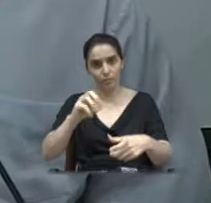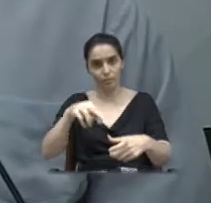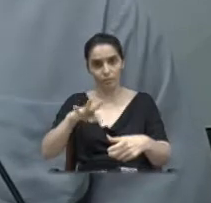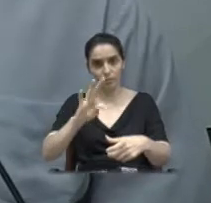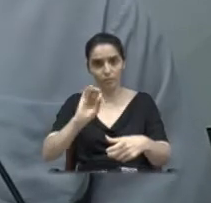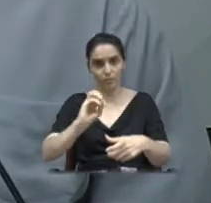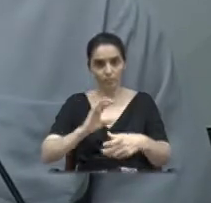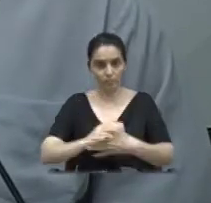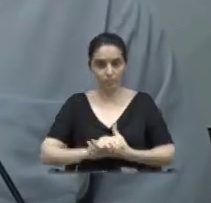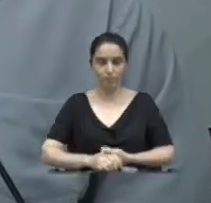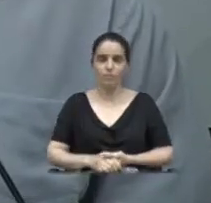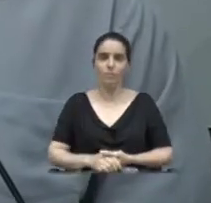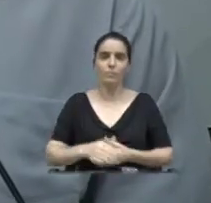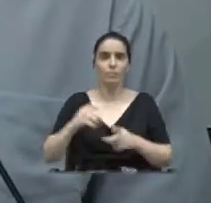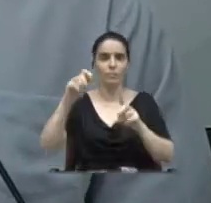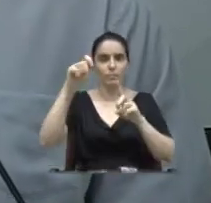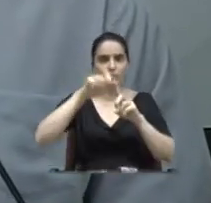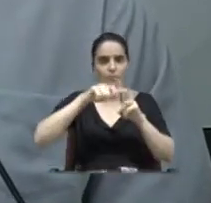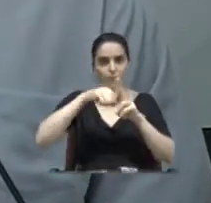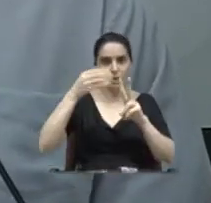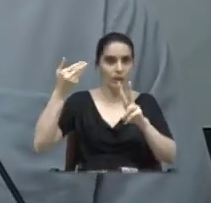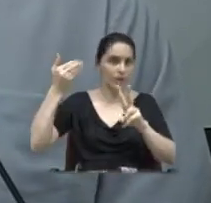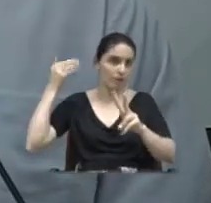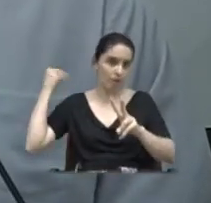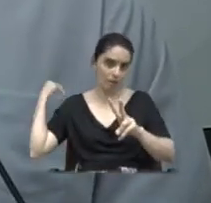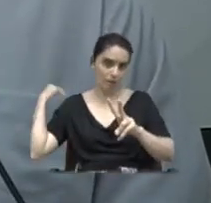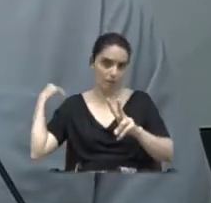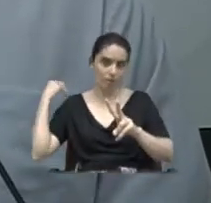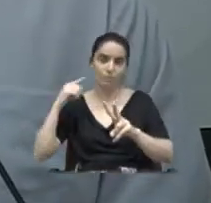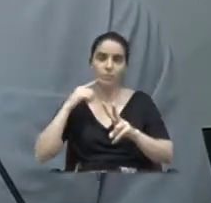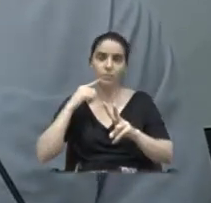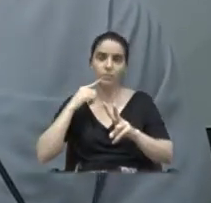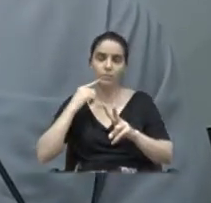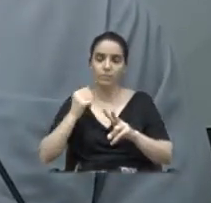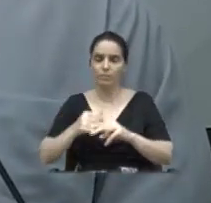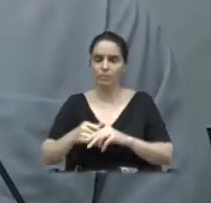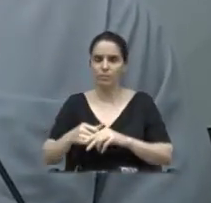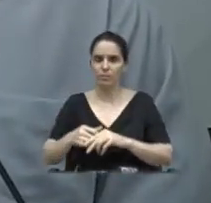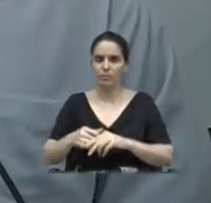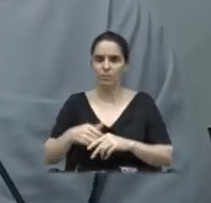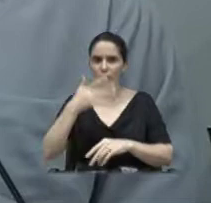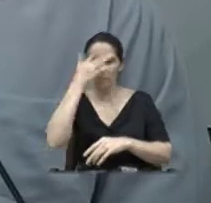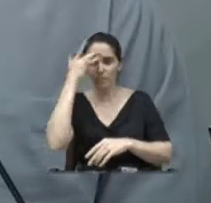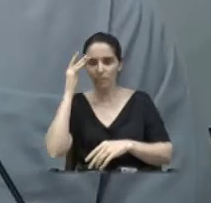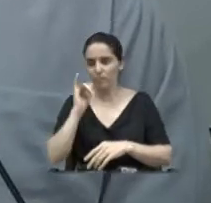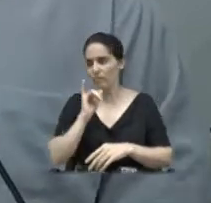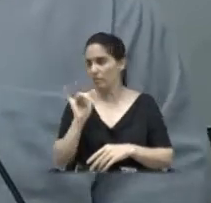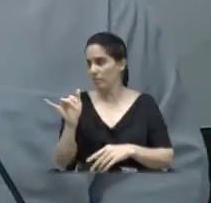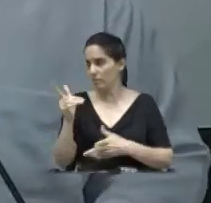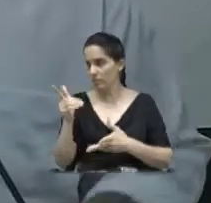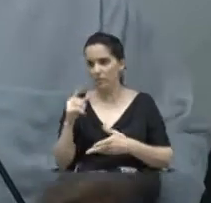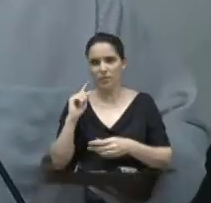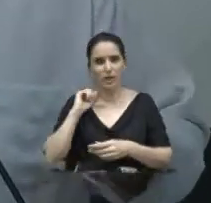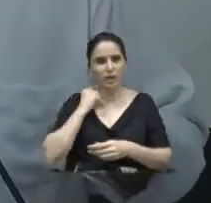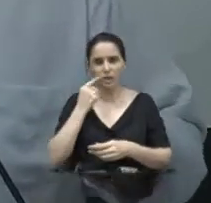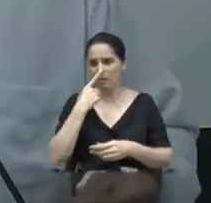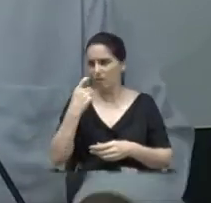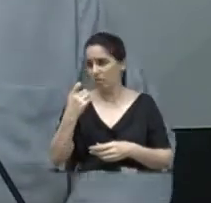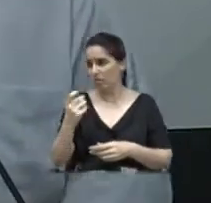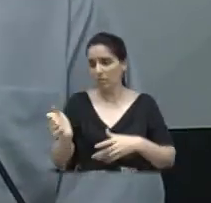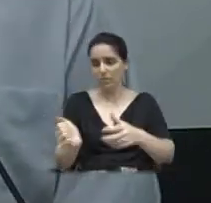atrás, um material com o meu pai, a pessoa falou para mim, falou, olha, eles descartam lixo aqui dentro da caçamba. Então, assim, precisa ter